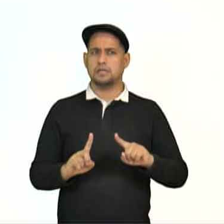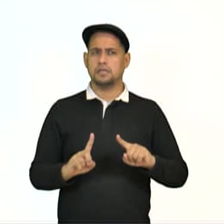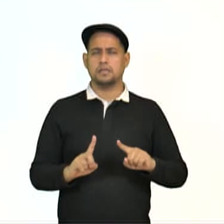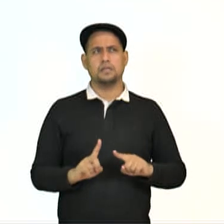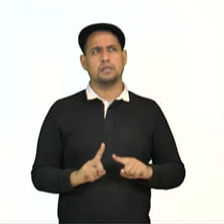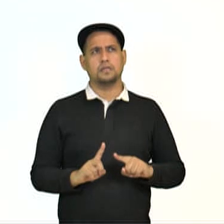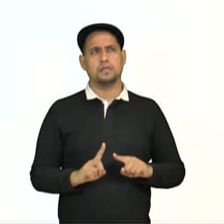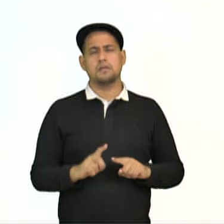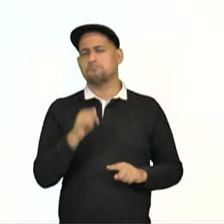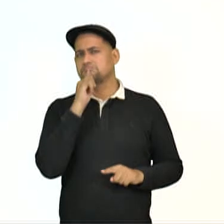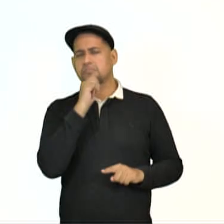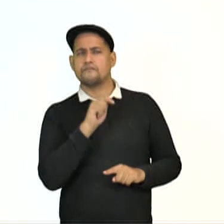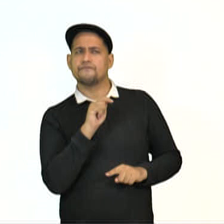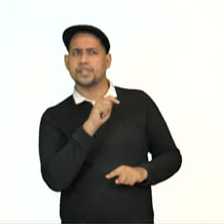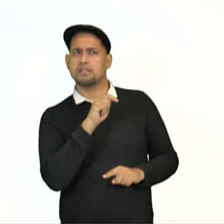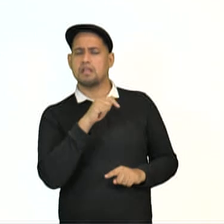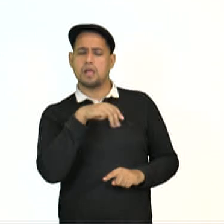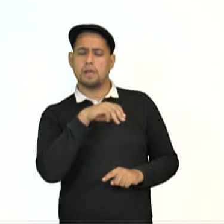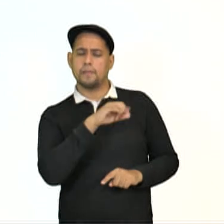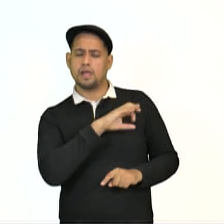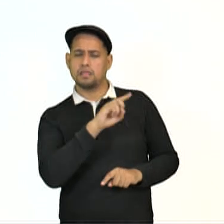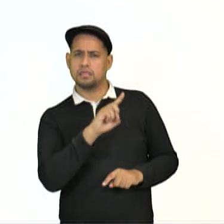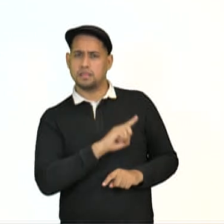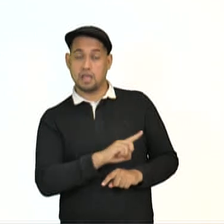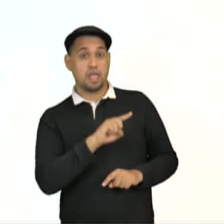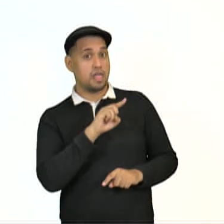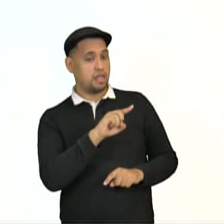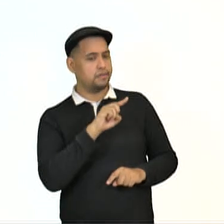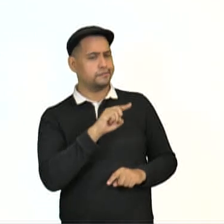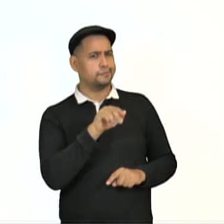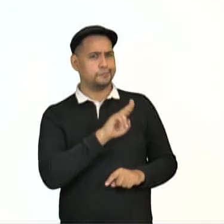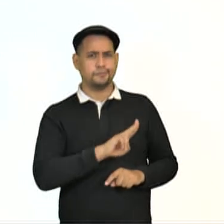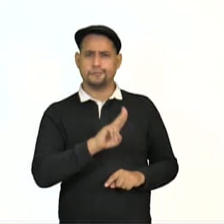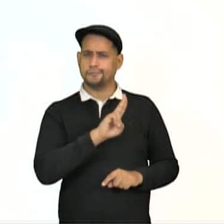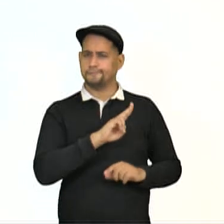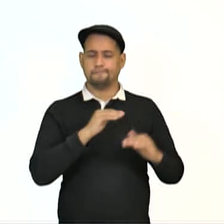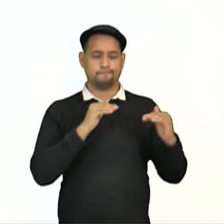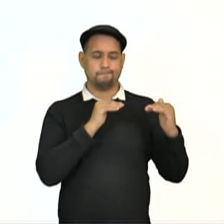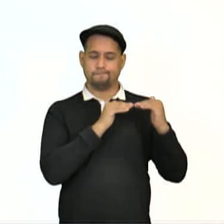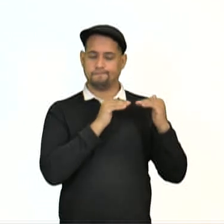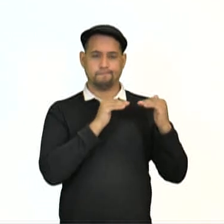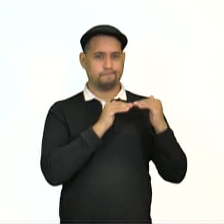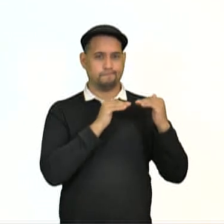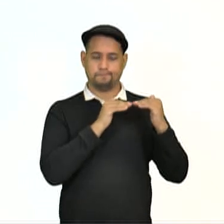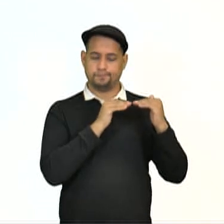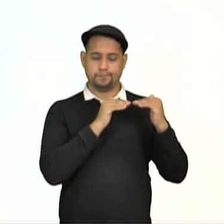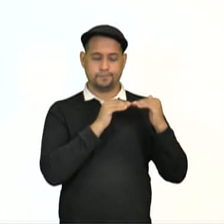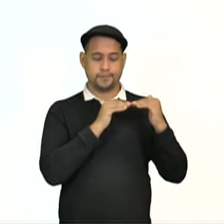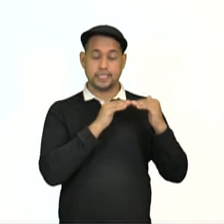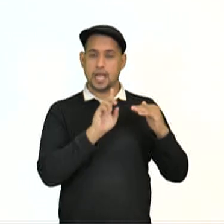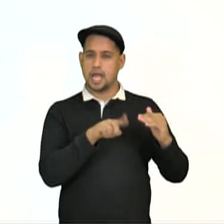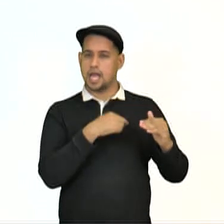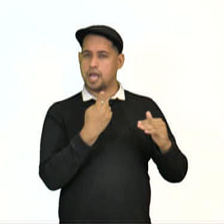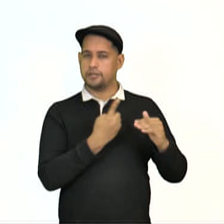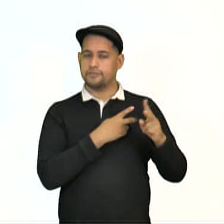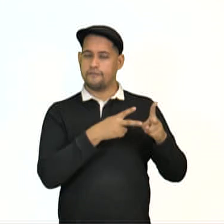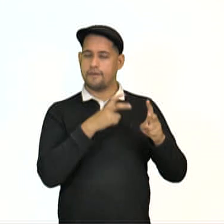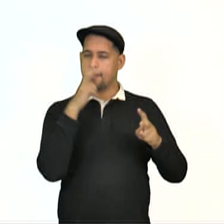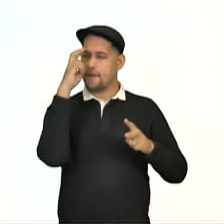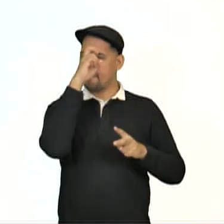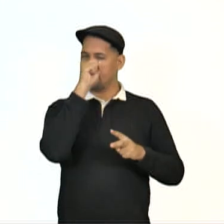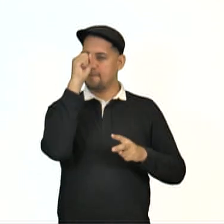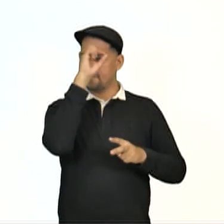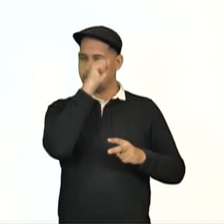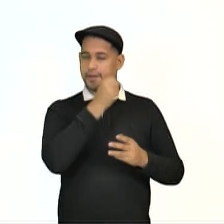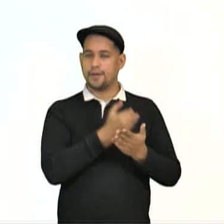na multiplicação de matrizes, esta propriedade não é válida. Então, é isso que a gente vai aprender na aula